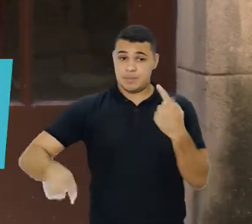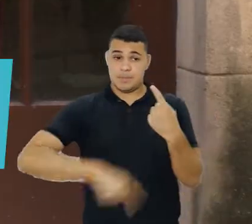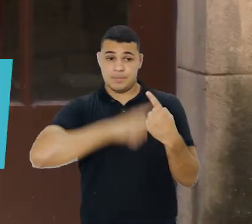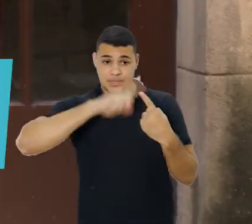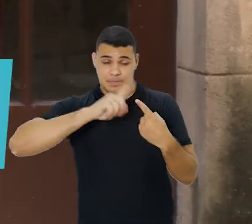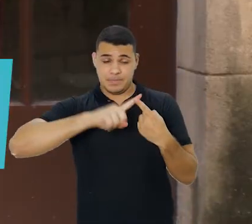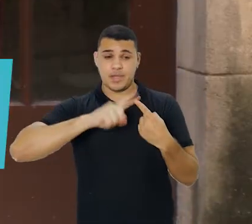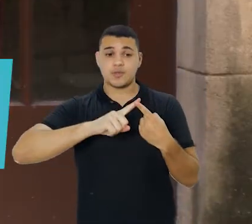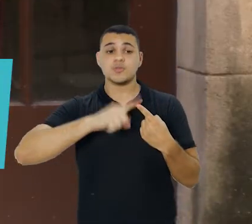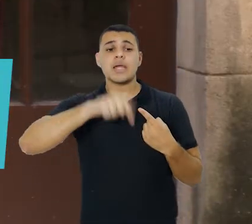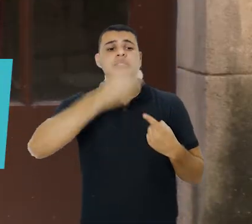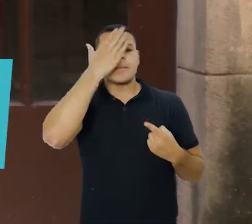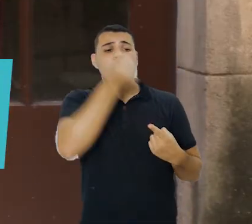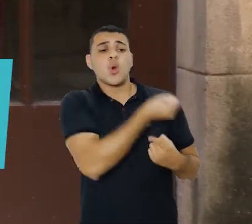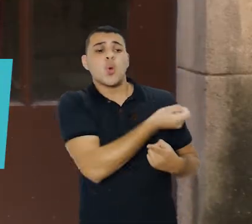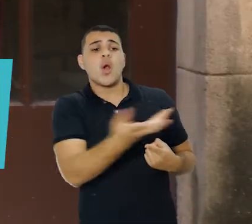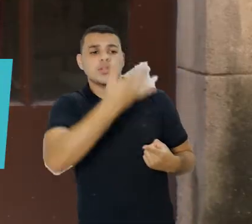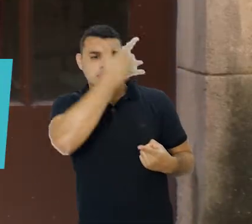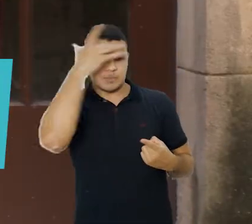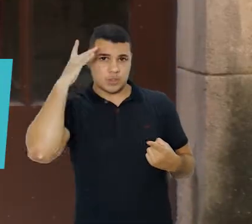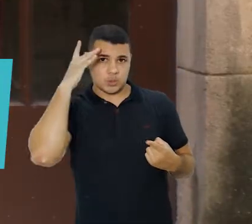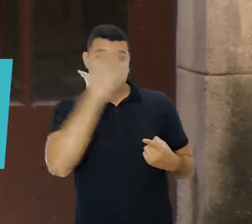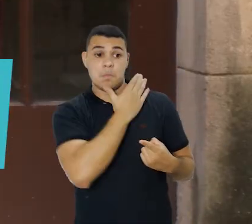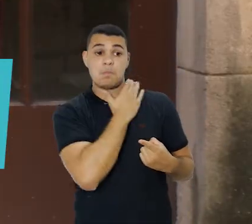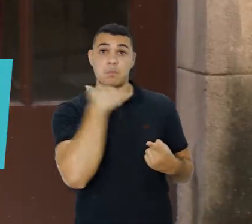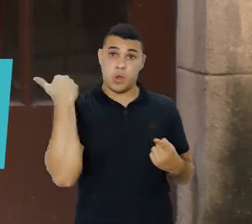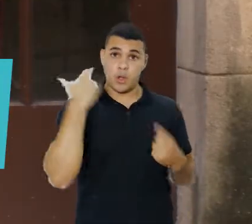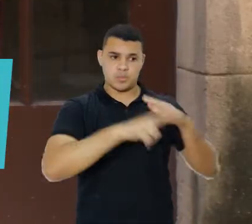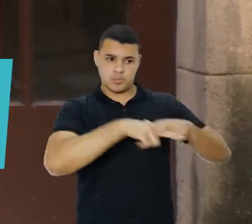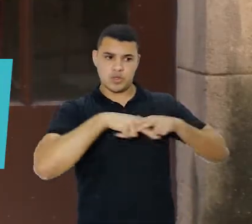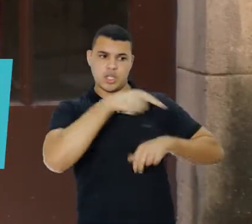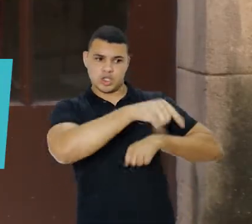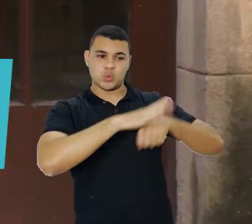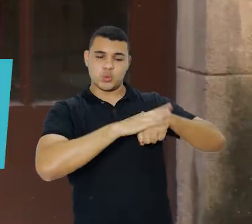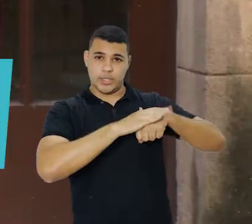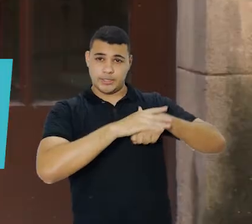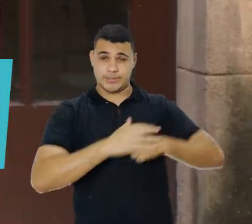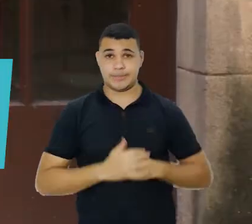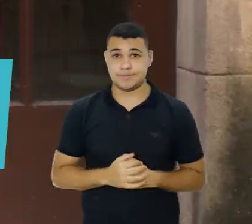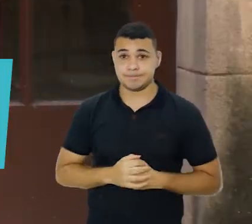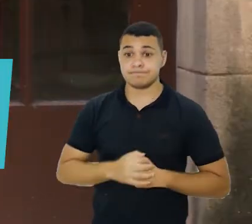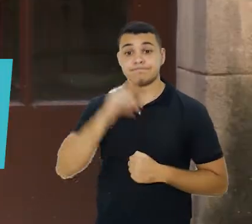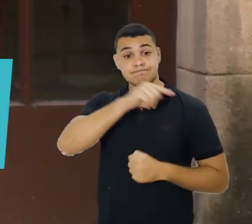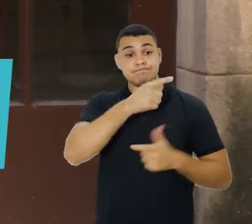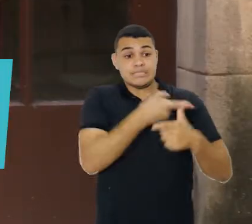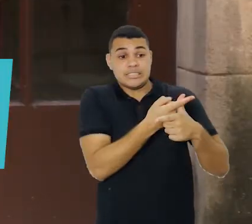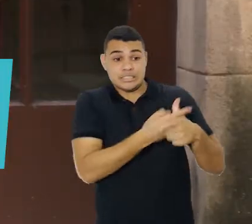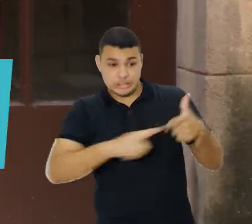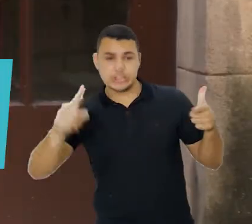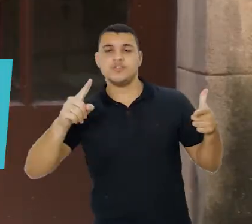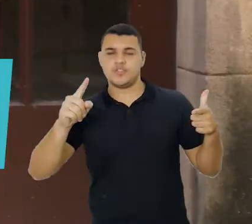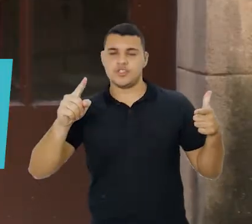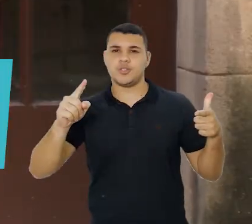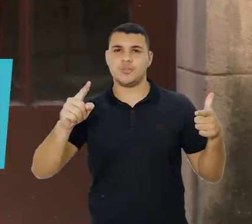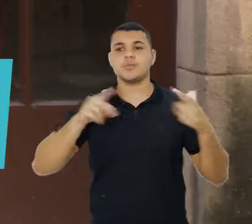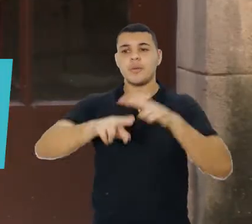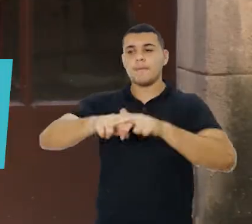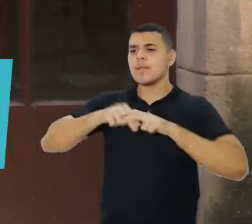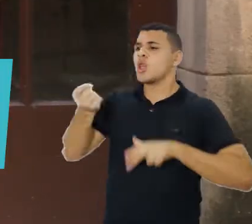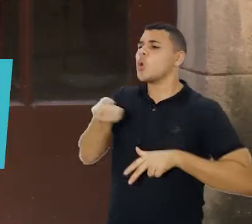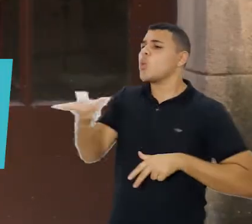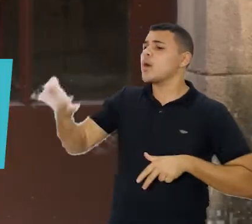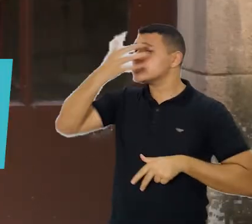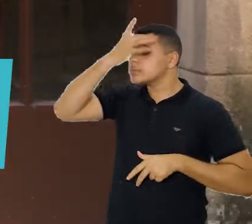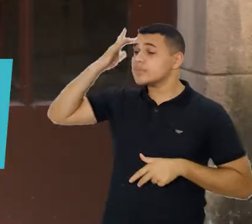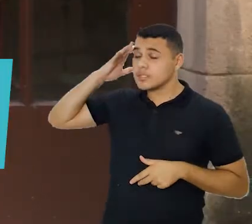primeiro quantificamos o número de óbitos por uma determinada doença, tá, e dividimos esse total de